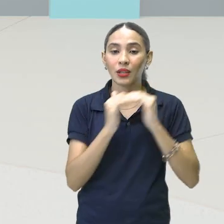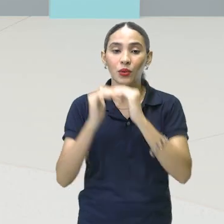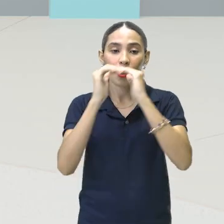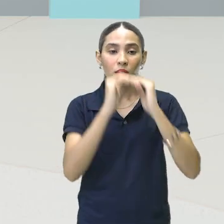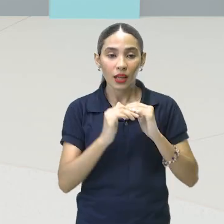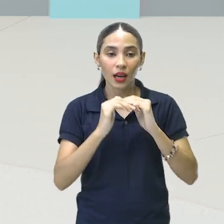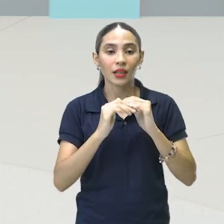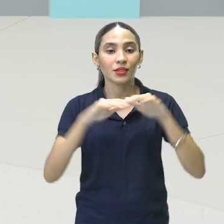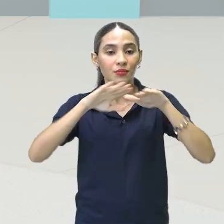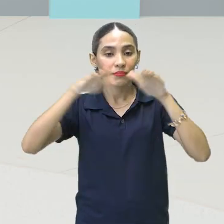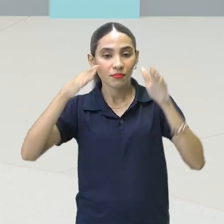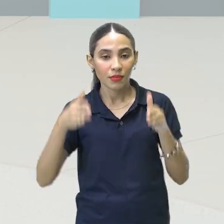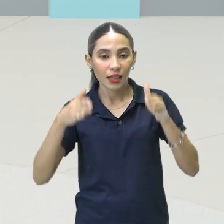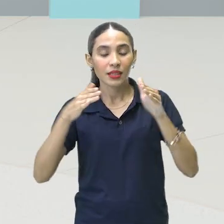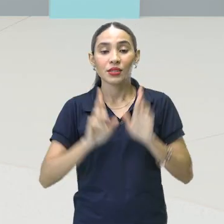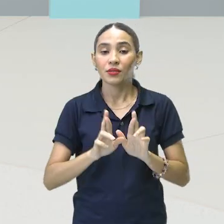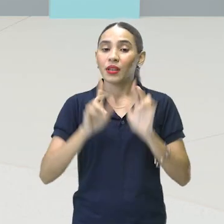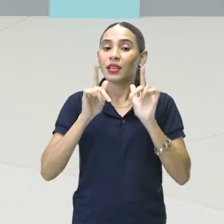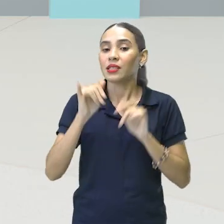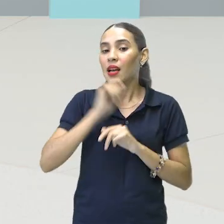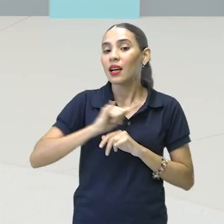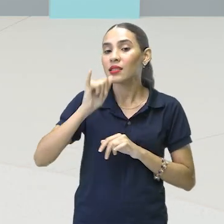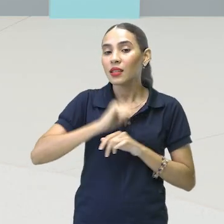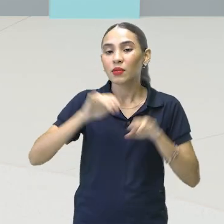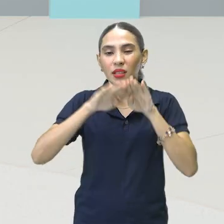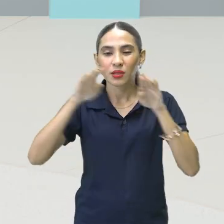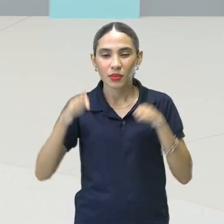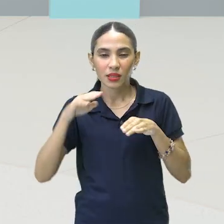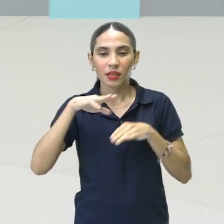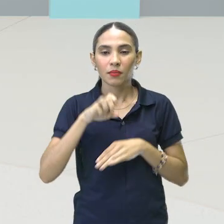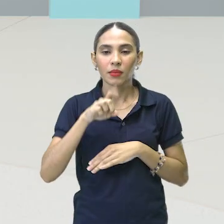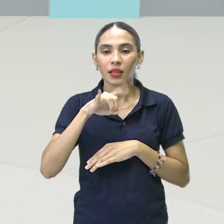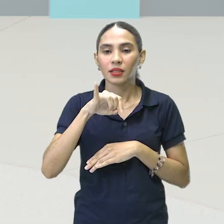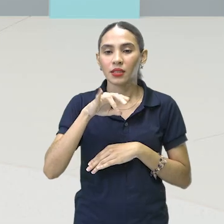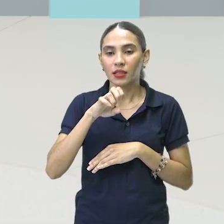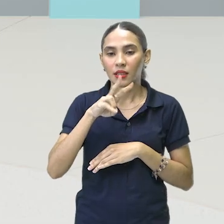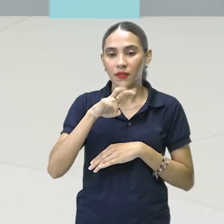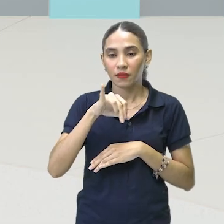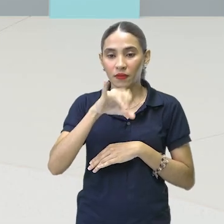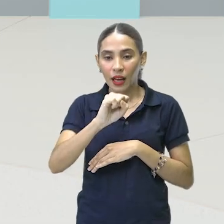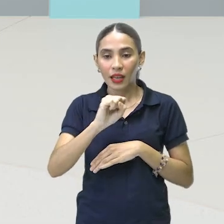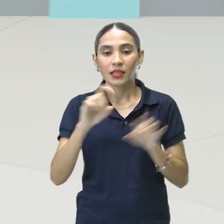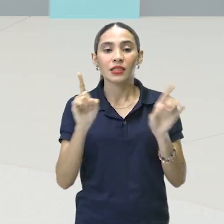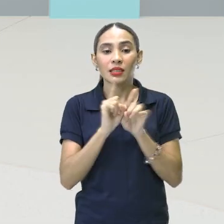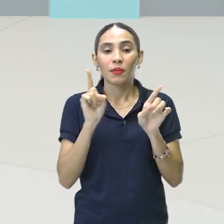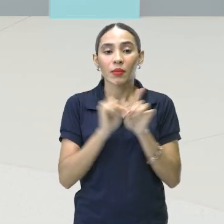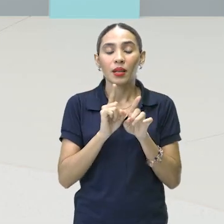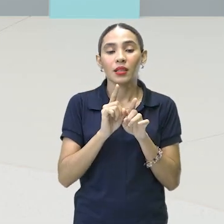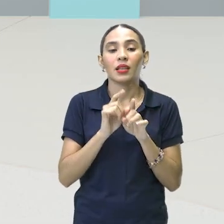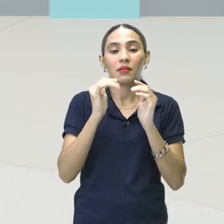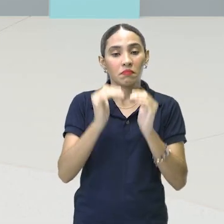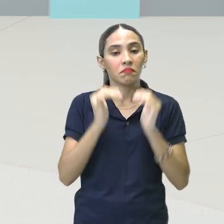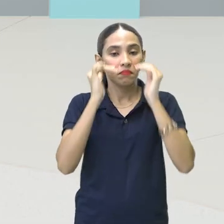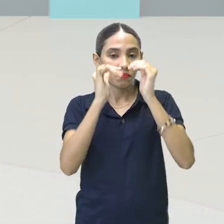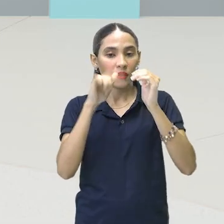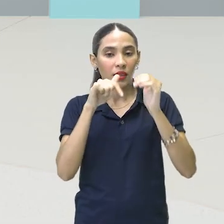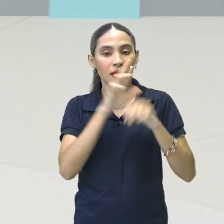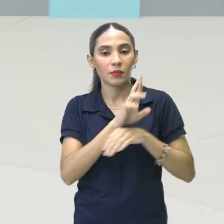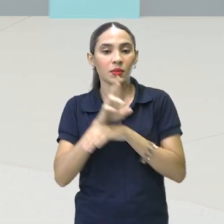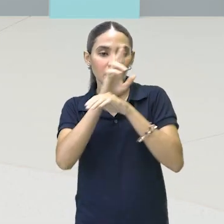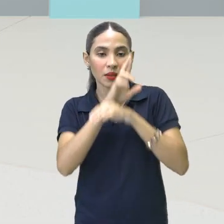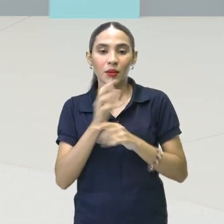igualdade em torno da mesa, diferente, por exemplo, das mesas medievais onde o status